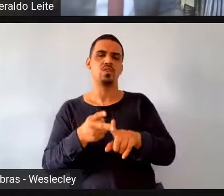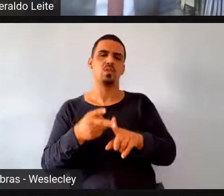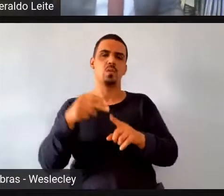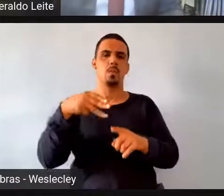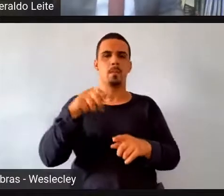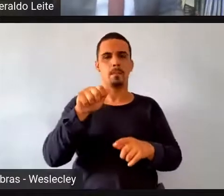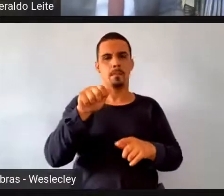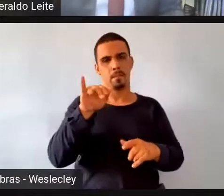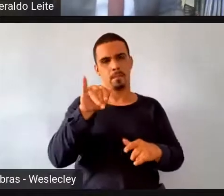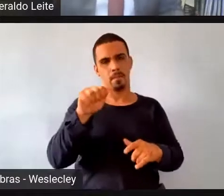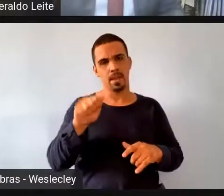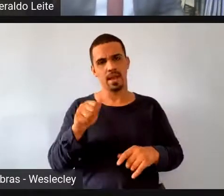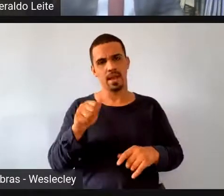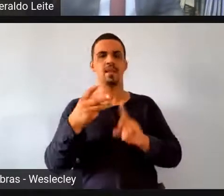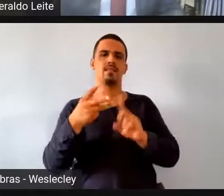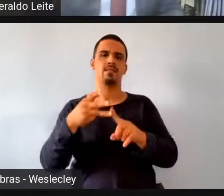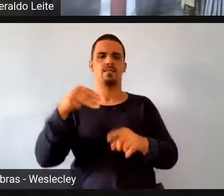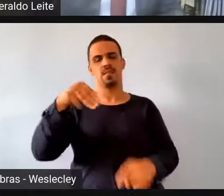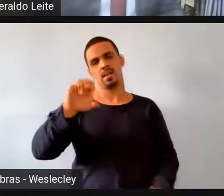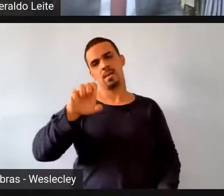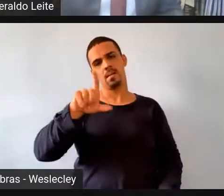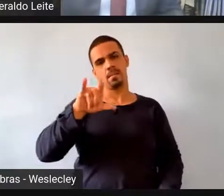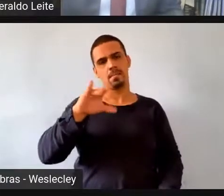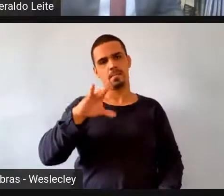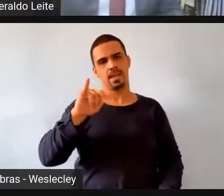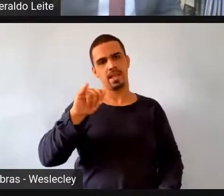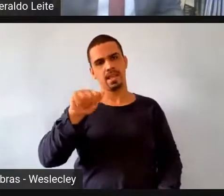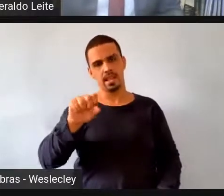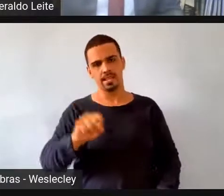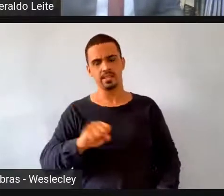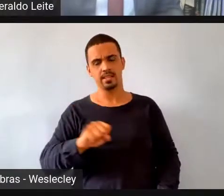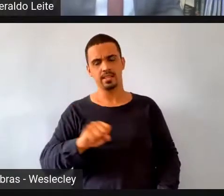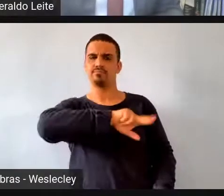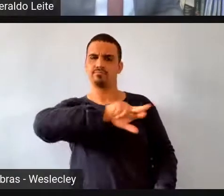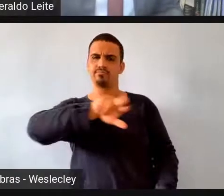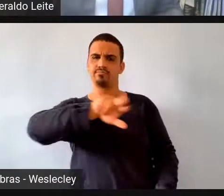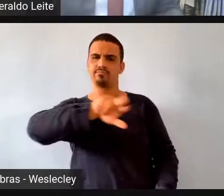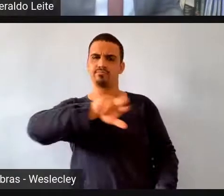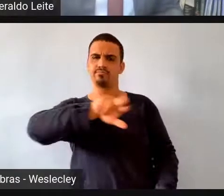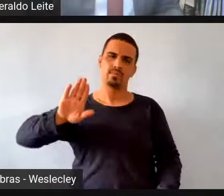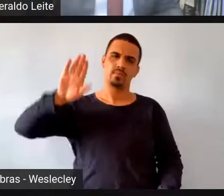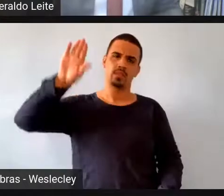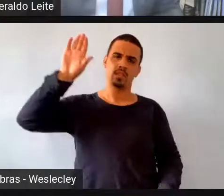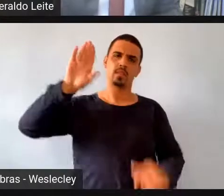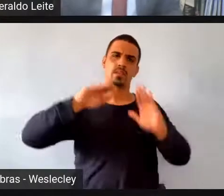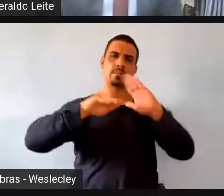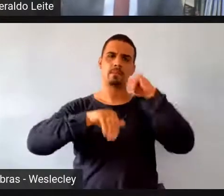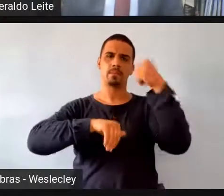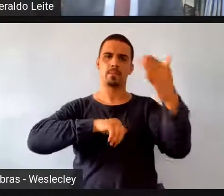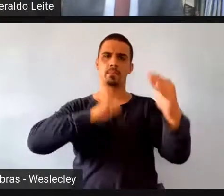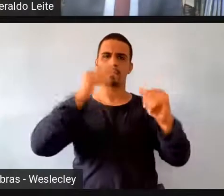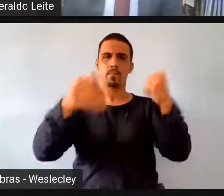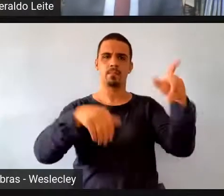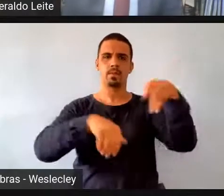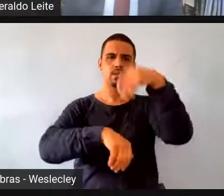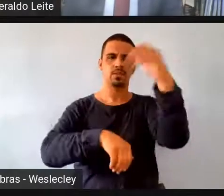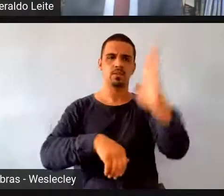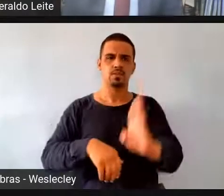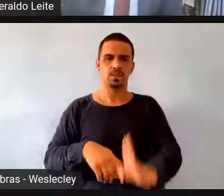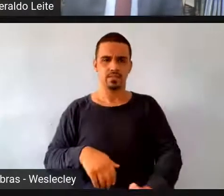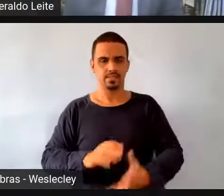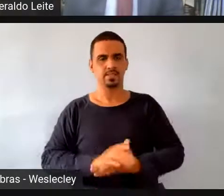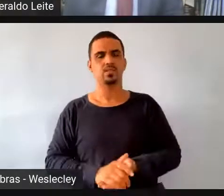aí, abastecendo candidaturas Brasil afora. Então, a gente não teve